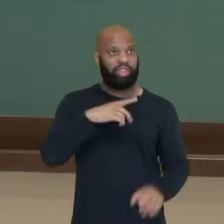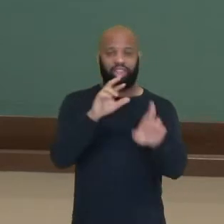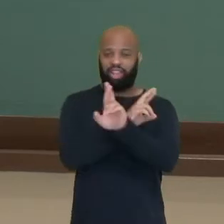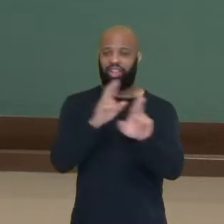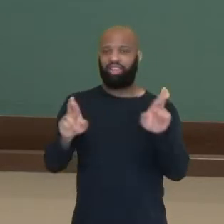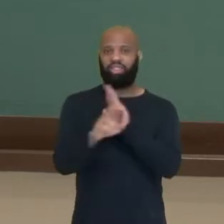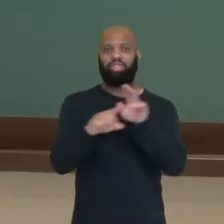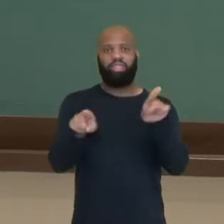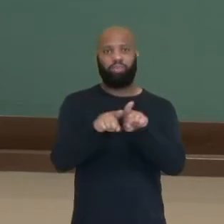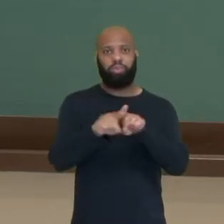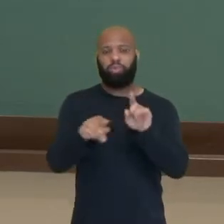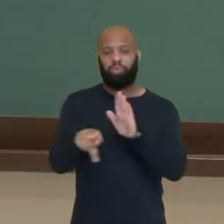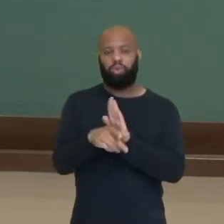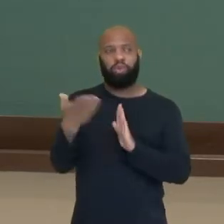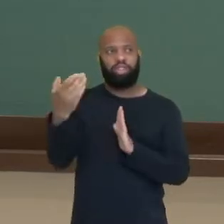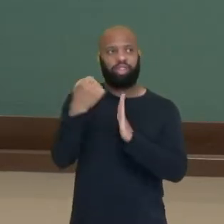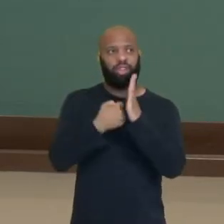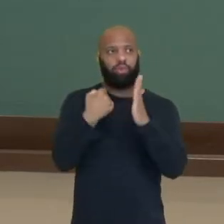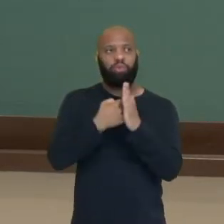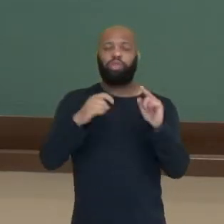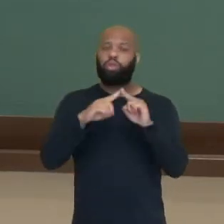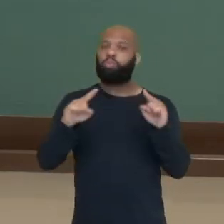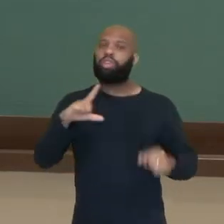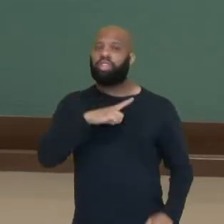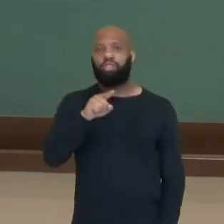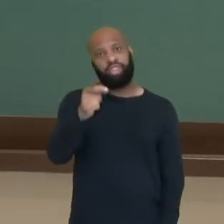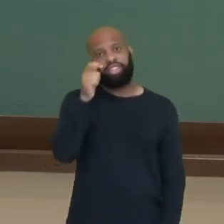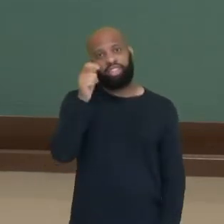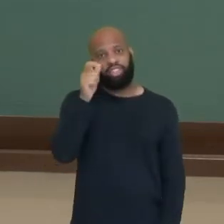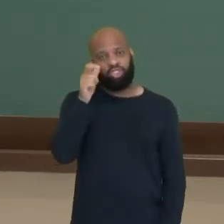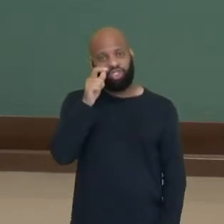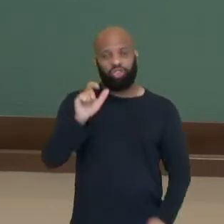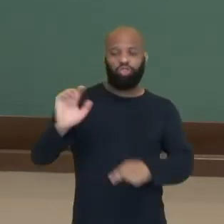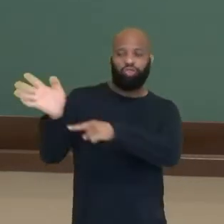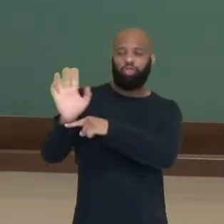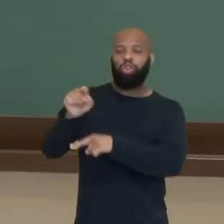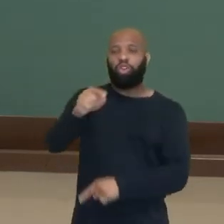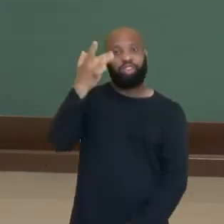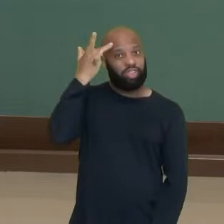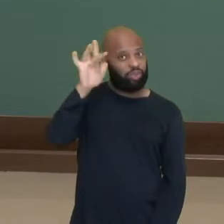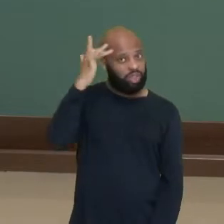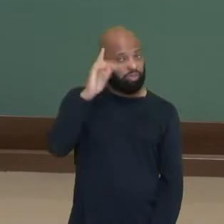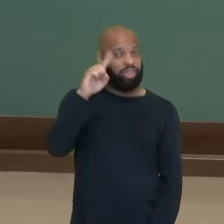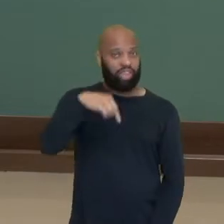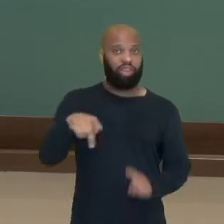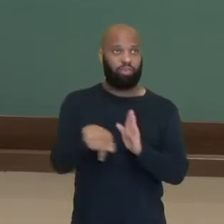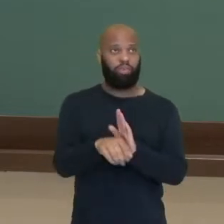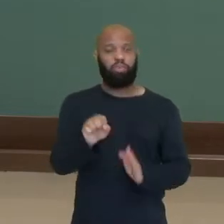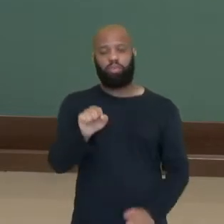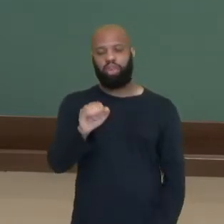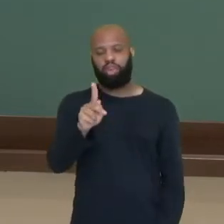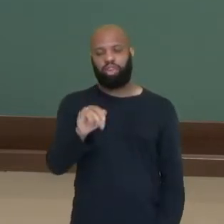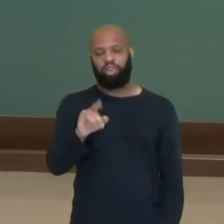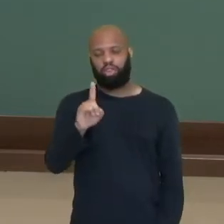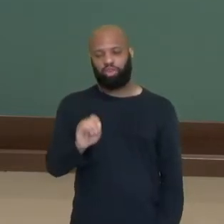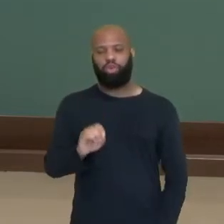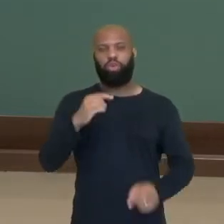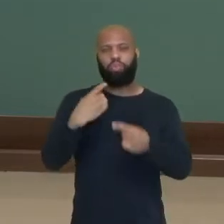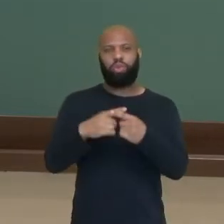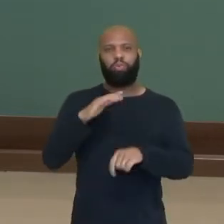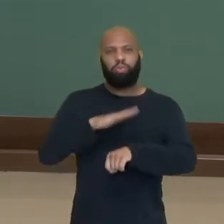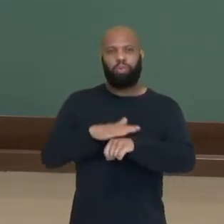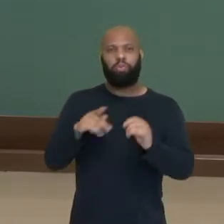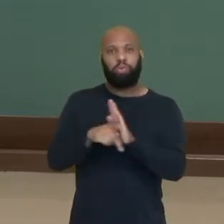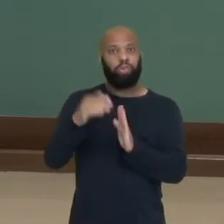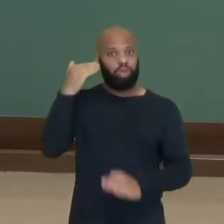a essa arte marcial, mas está lá, vocês estão assistindo e vocês nem sabiam. Ainda adolescente, ele partiu